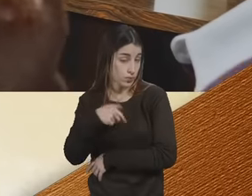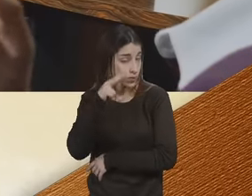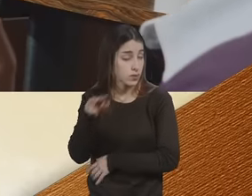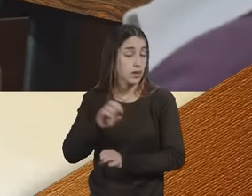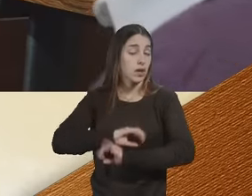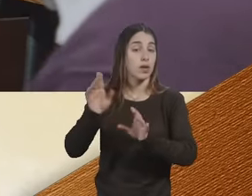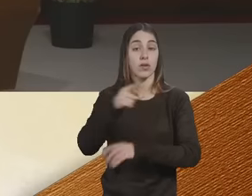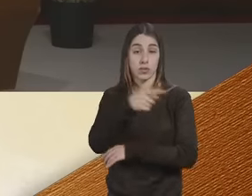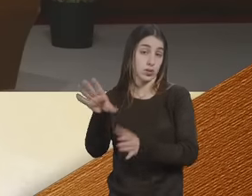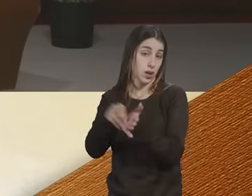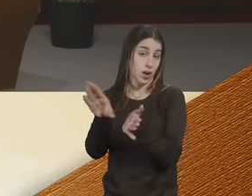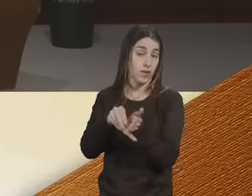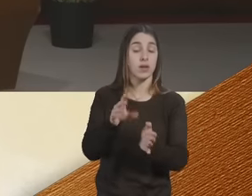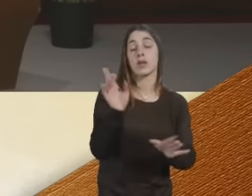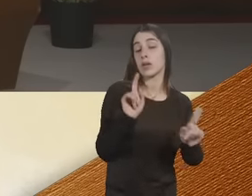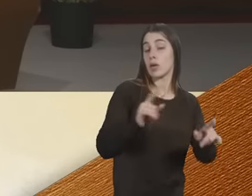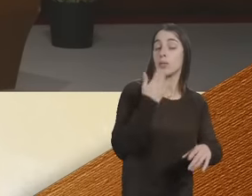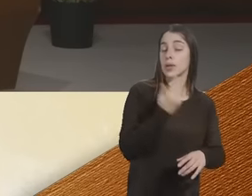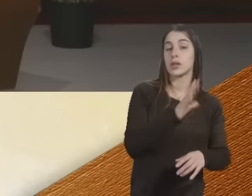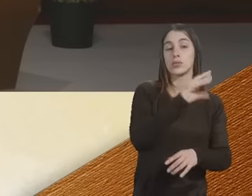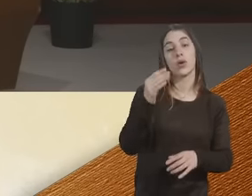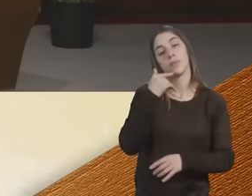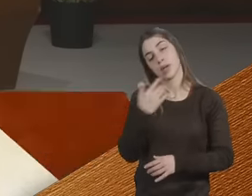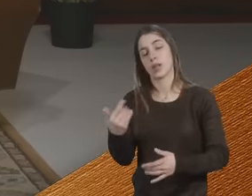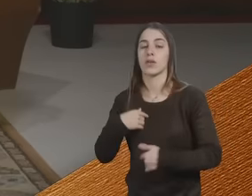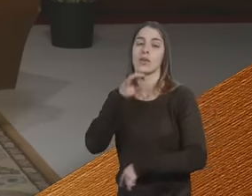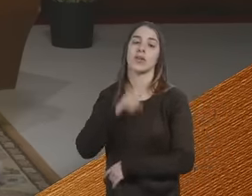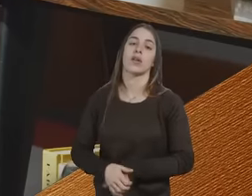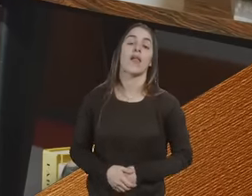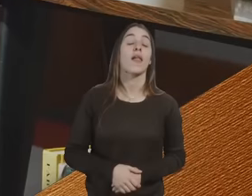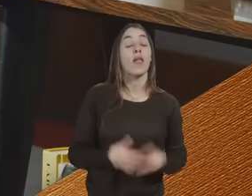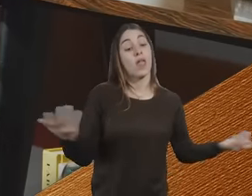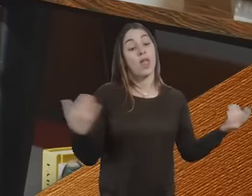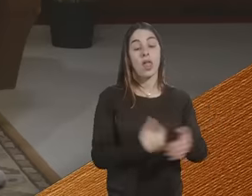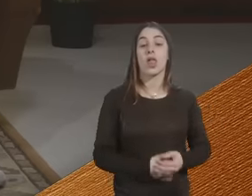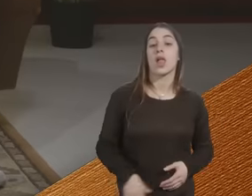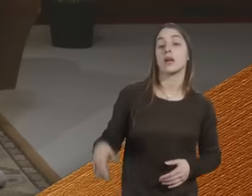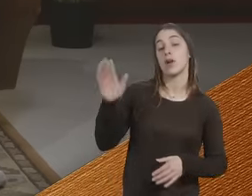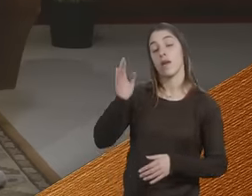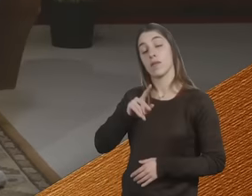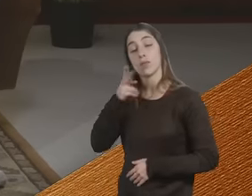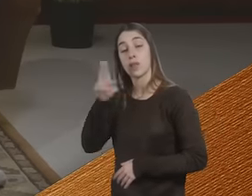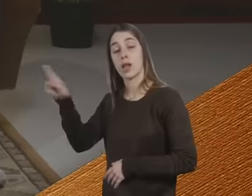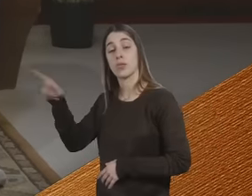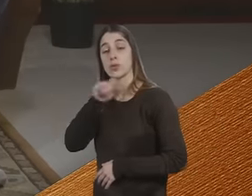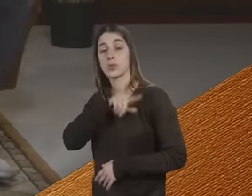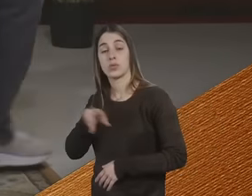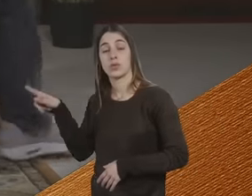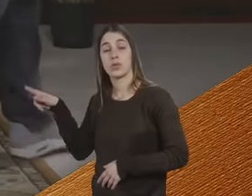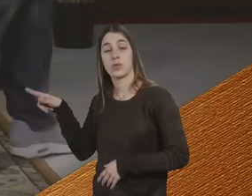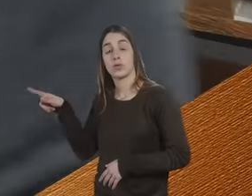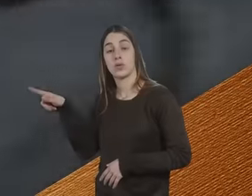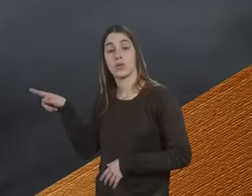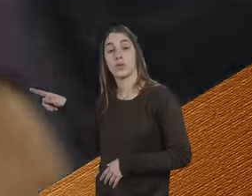Sei como é que vocês gravam. Pronto. Não, obrigado, João. Muito obrigado. Obrigado, meu filho. E foi então a nossa crónica criminal. Posso fumar aí?